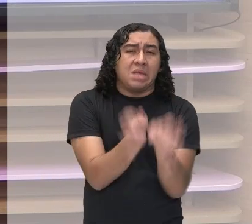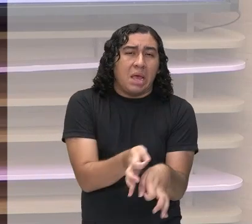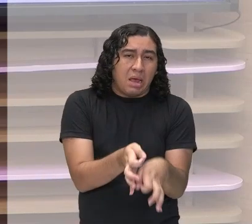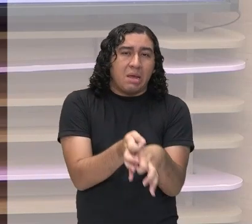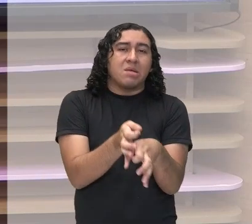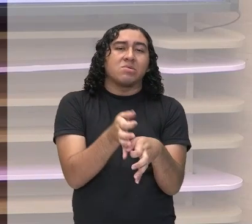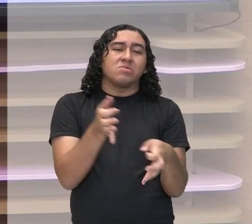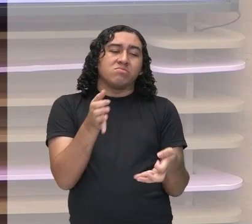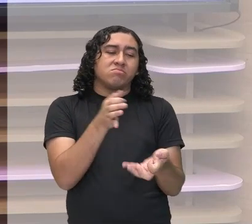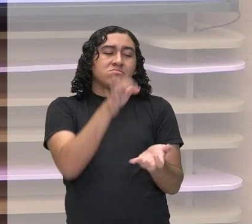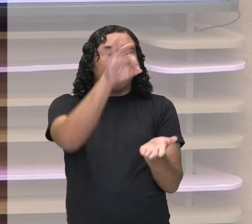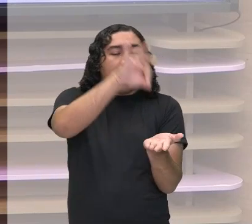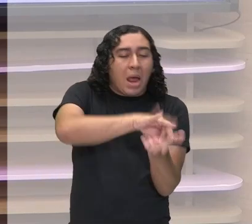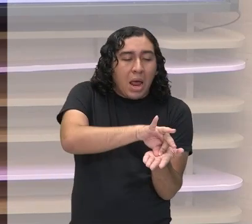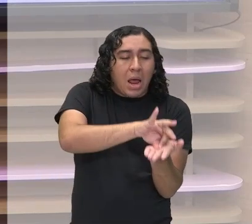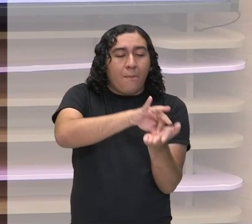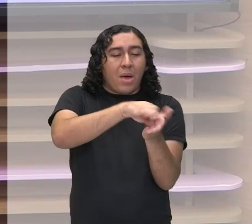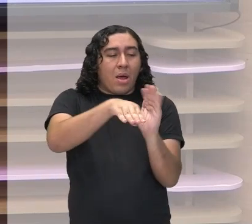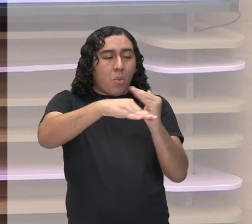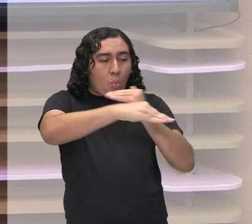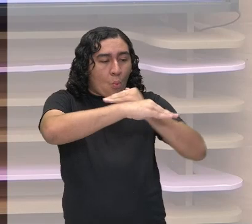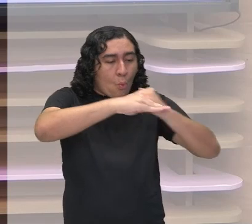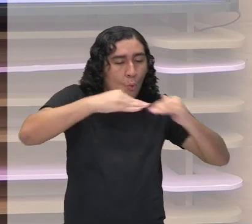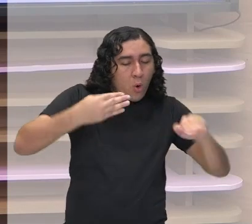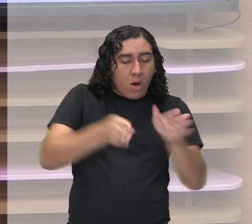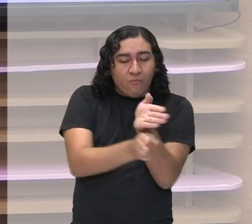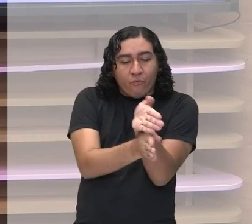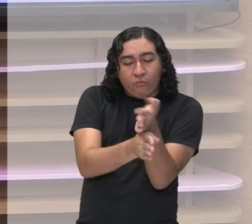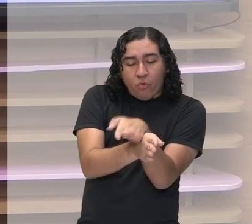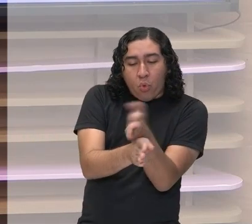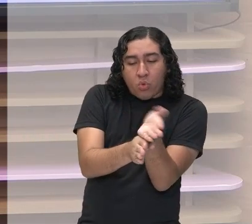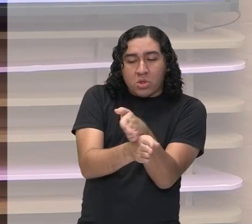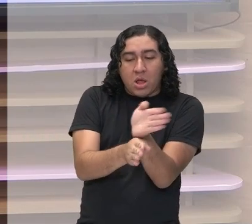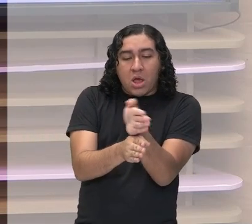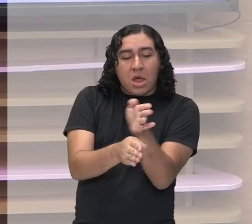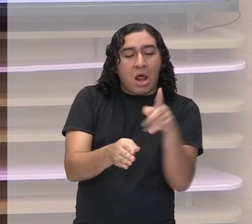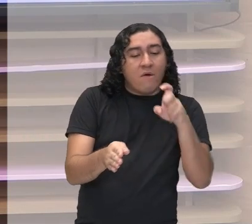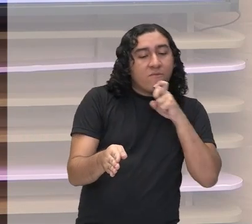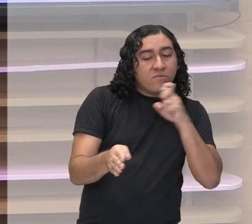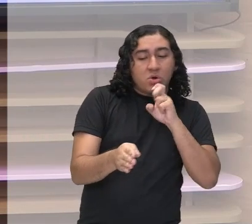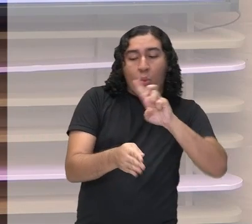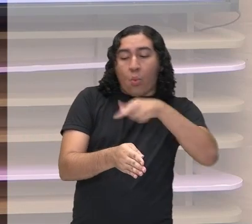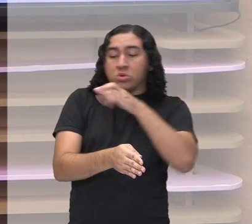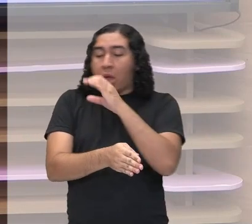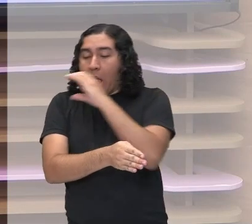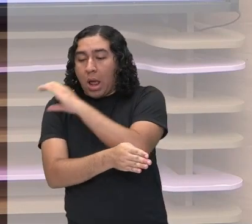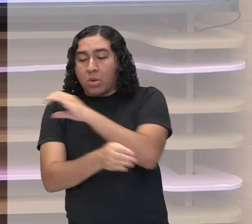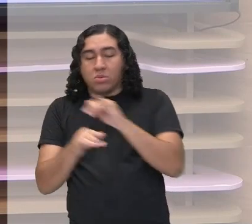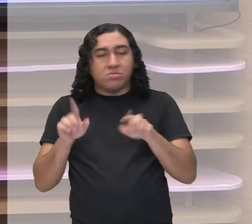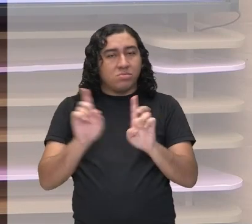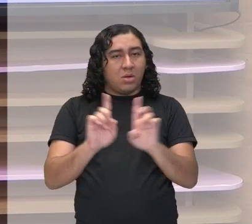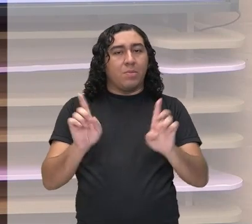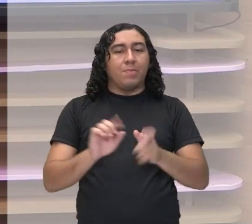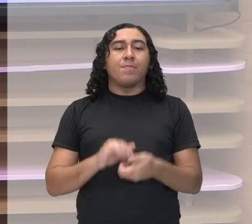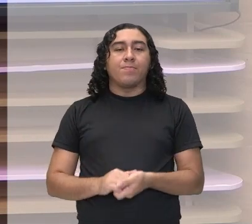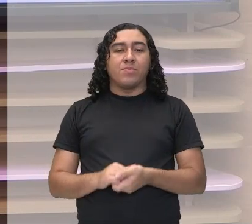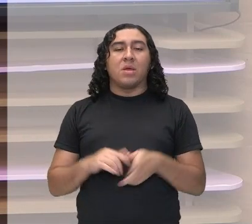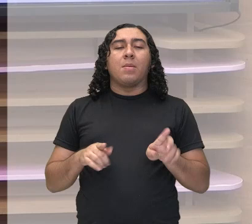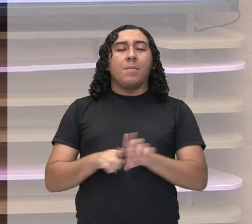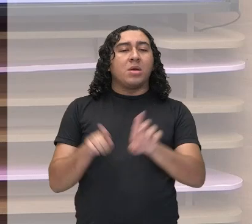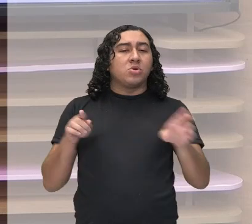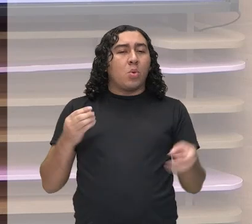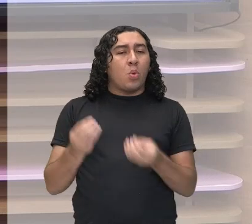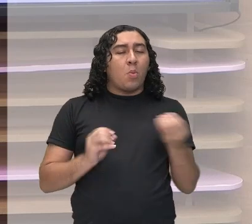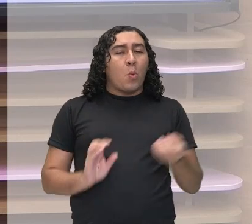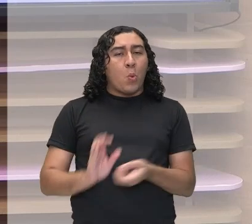Não existe um limite aí geograficamente político definido. E quando ocorre